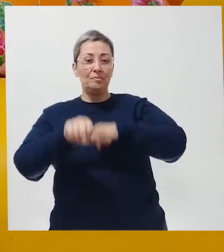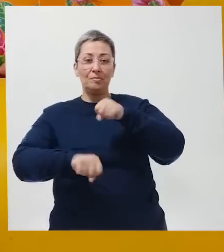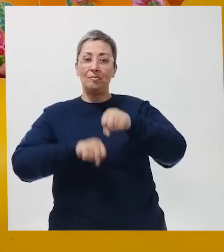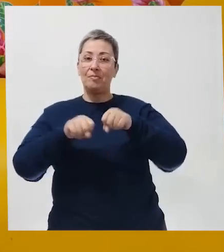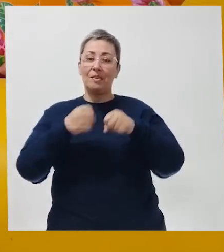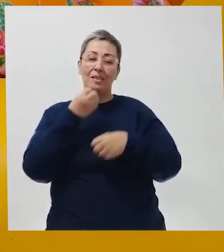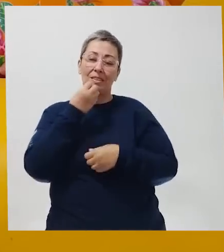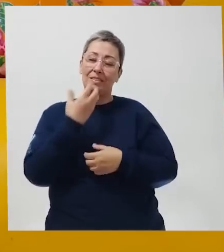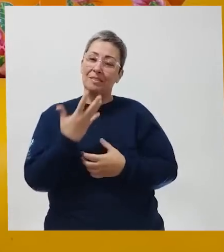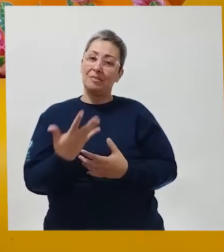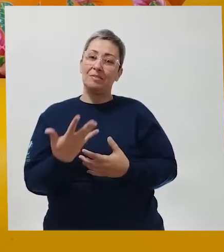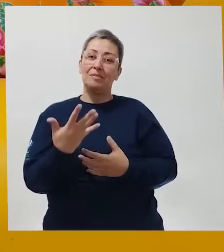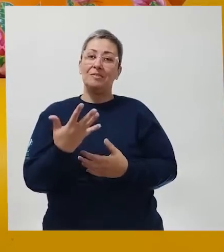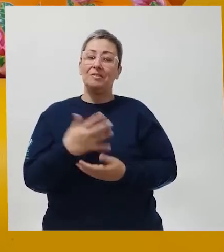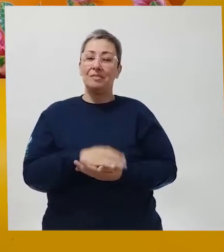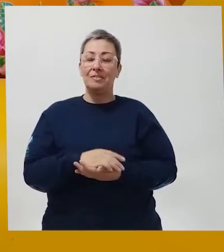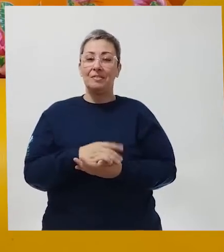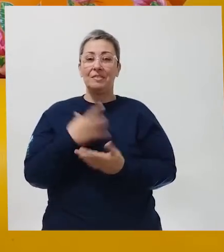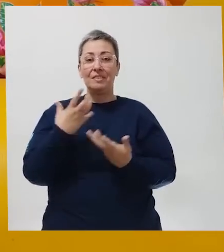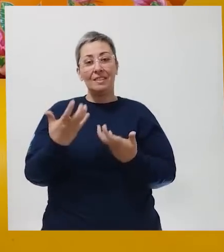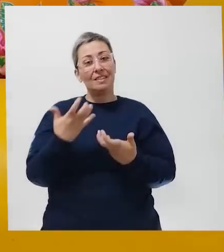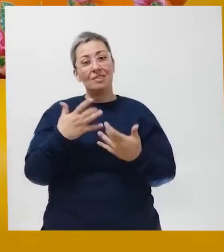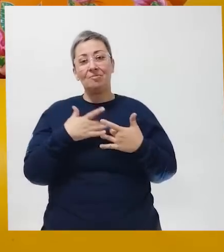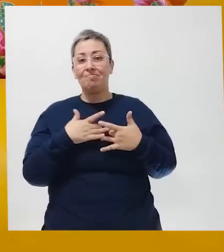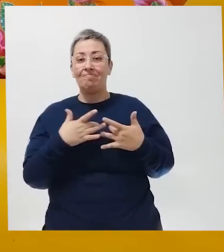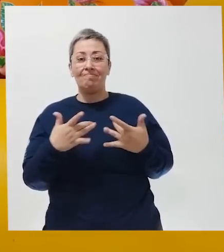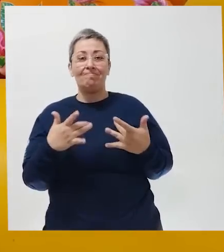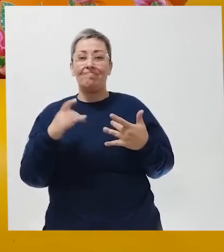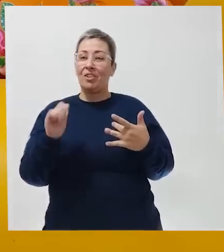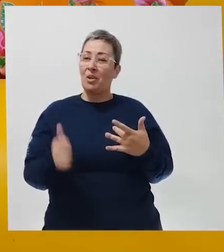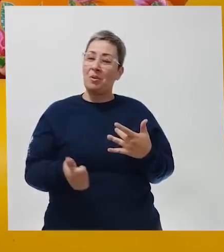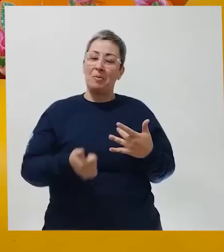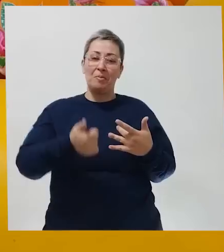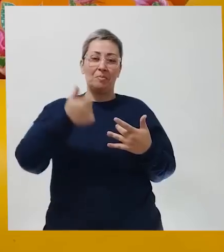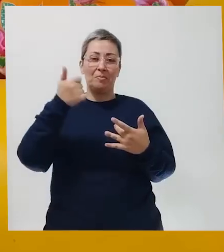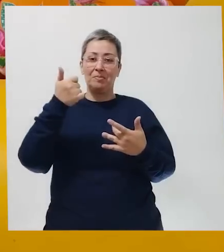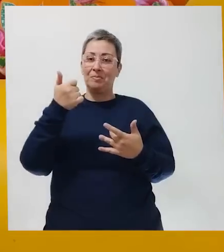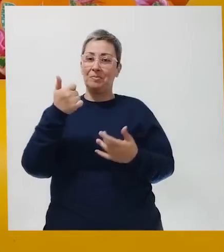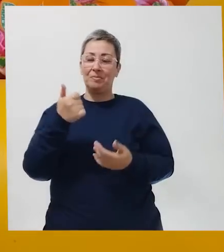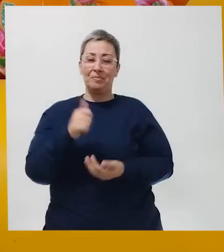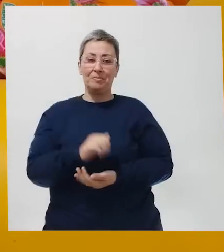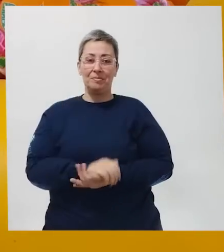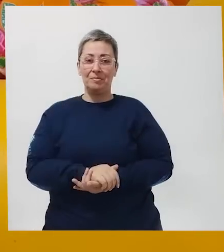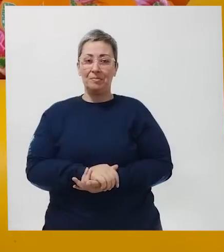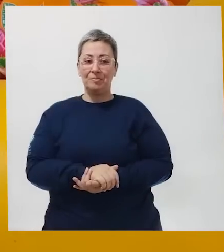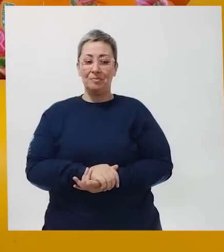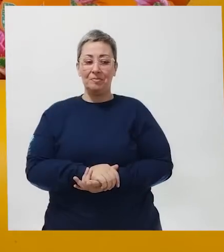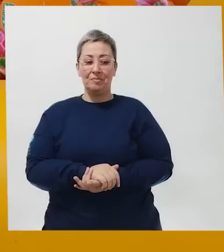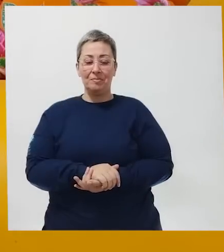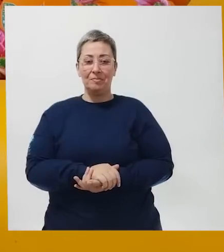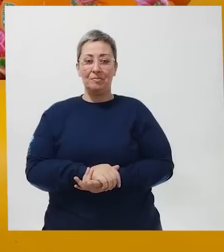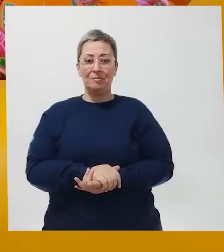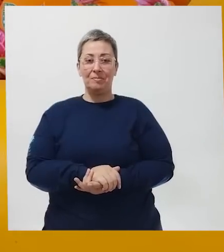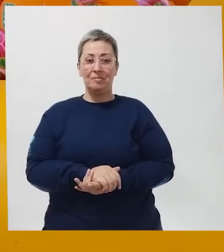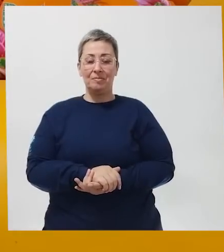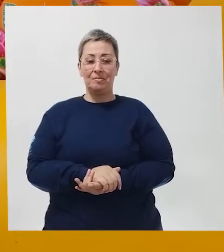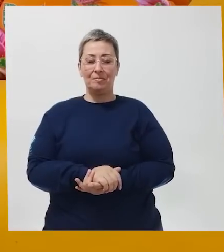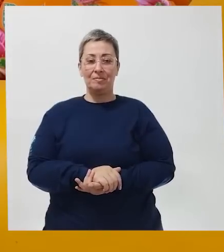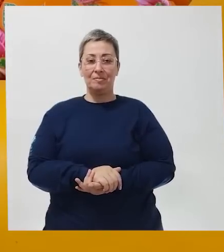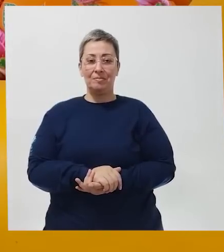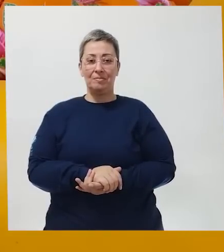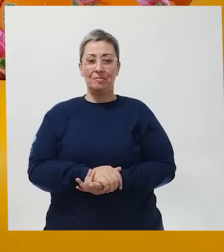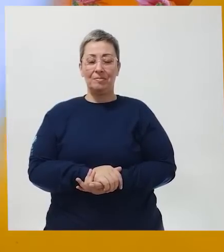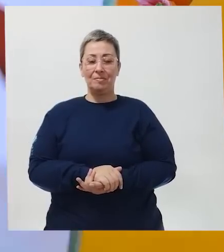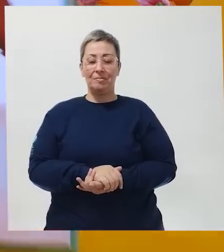ensinar. Andar de bicicleta é bom. Querer bem é melhor ainda.